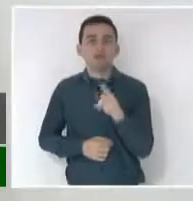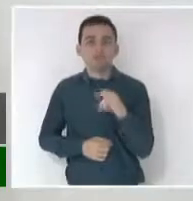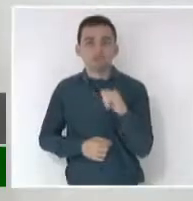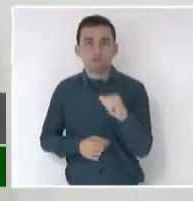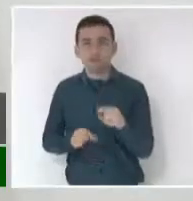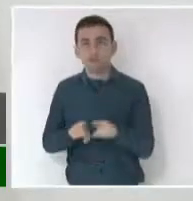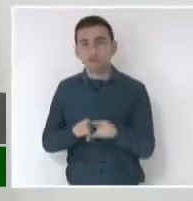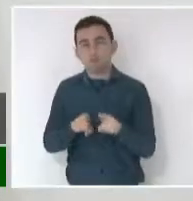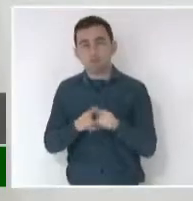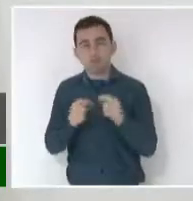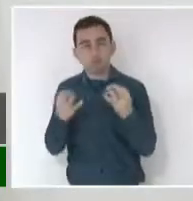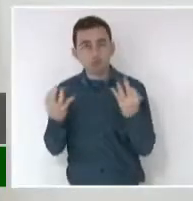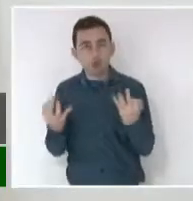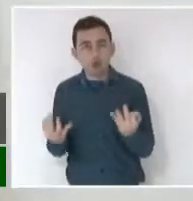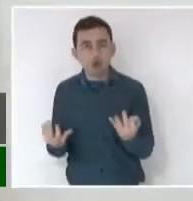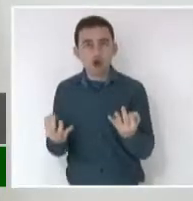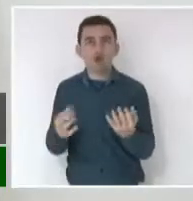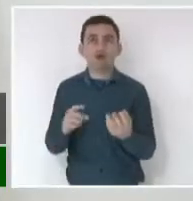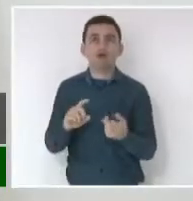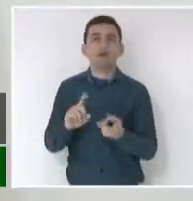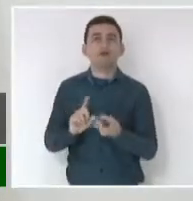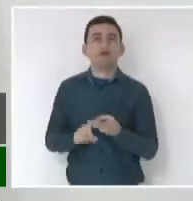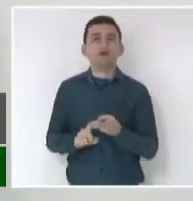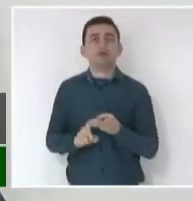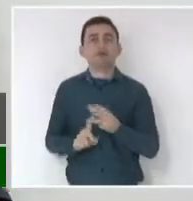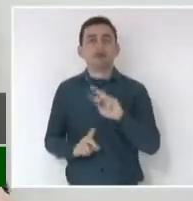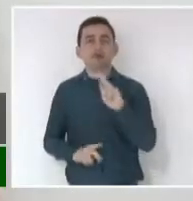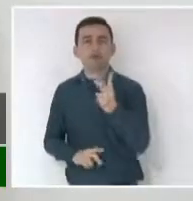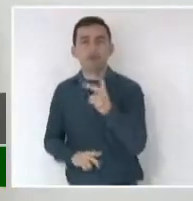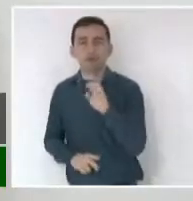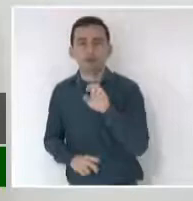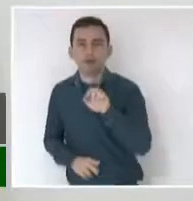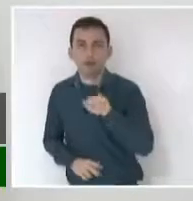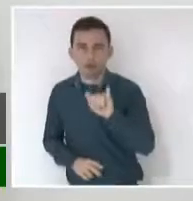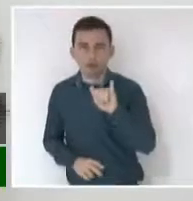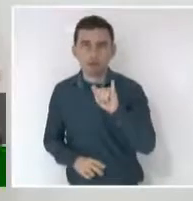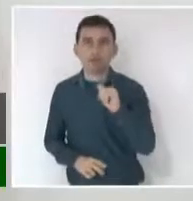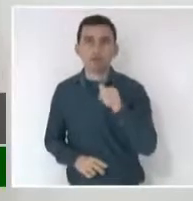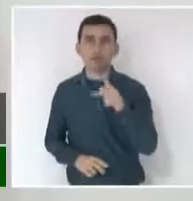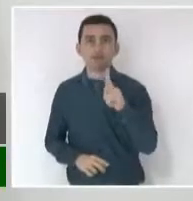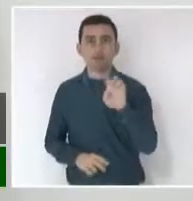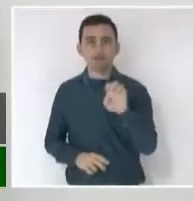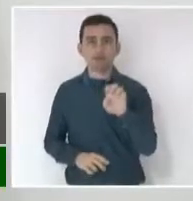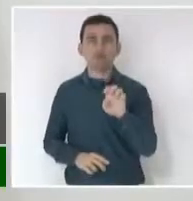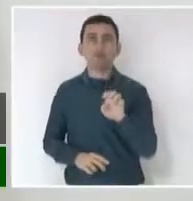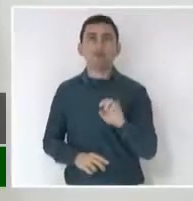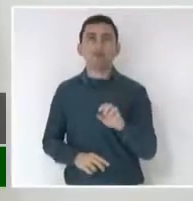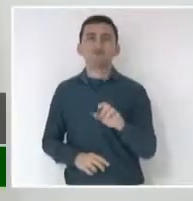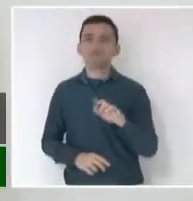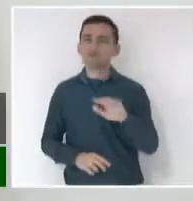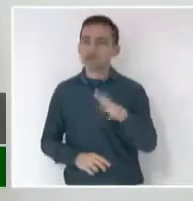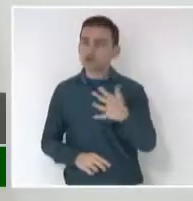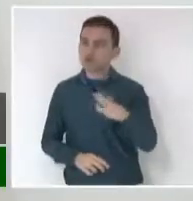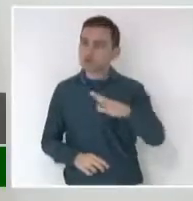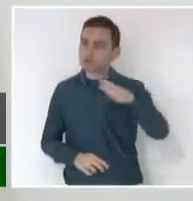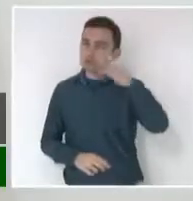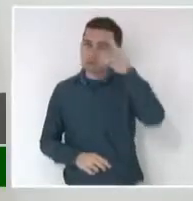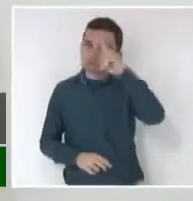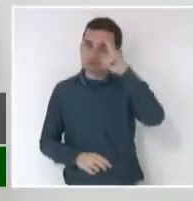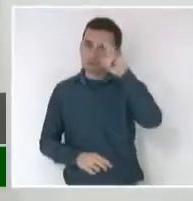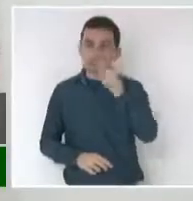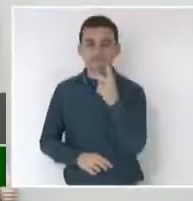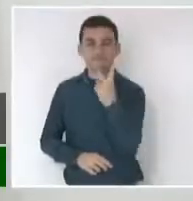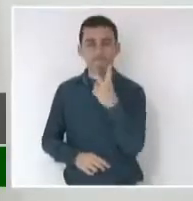e tantas outras práticas. Hoje, se não me falha a memória, são em torno de